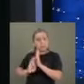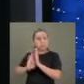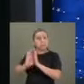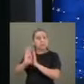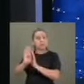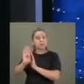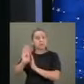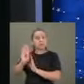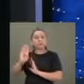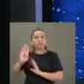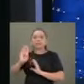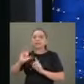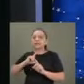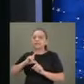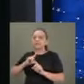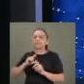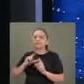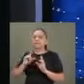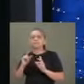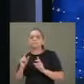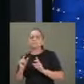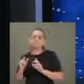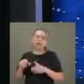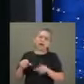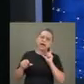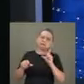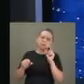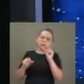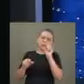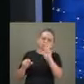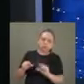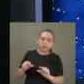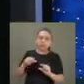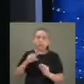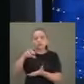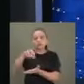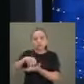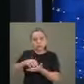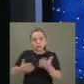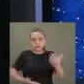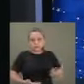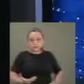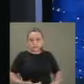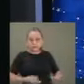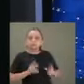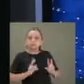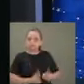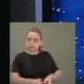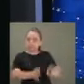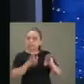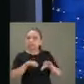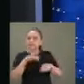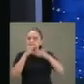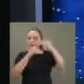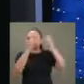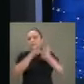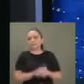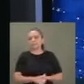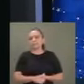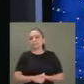um leve recuo e o setor de serviços manteve-se em alta